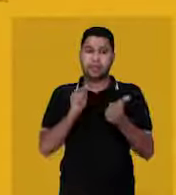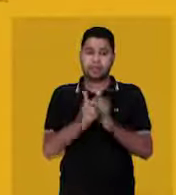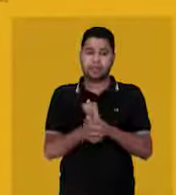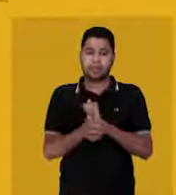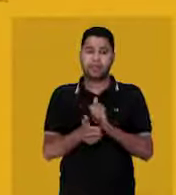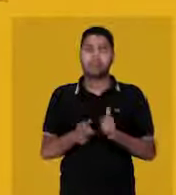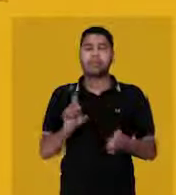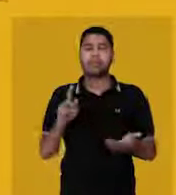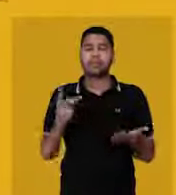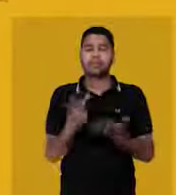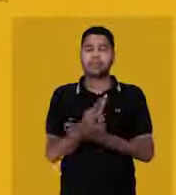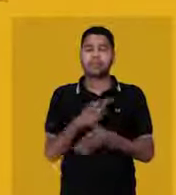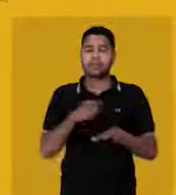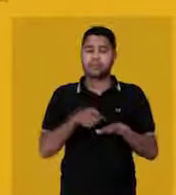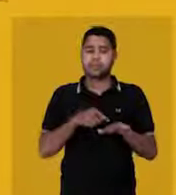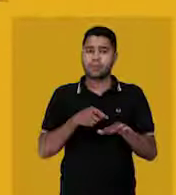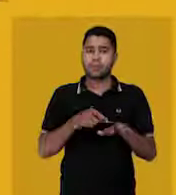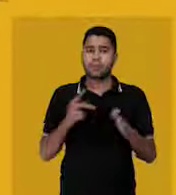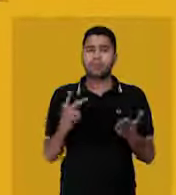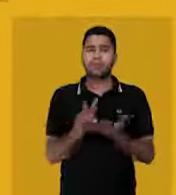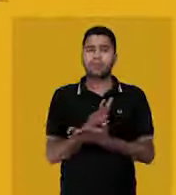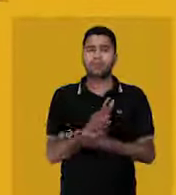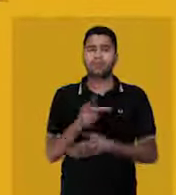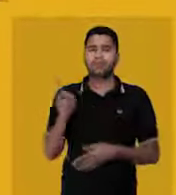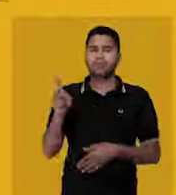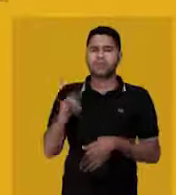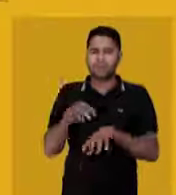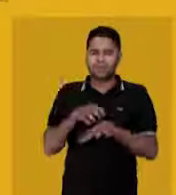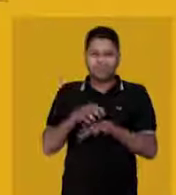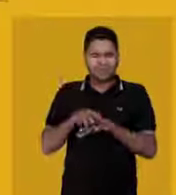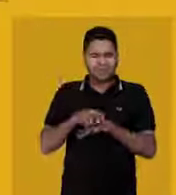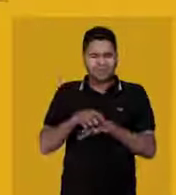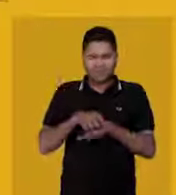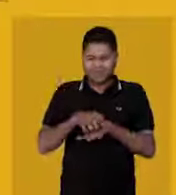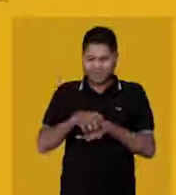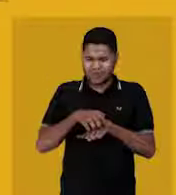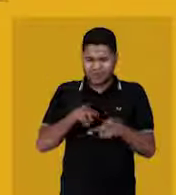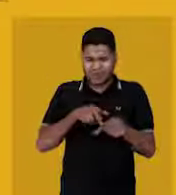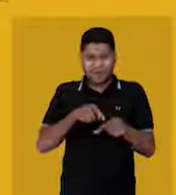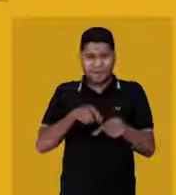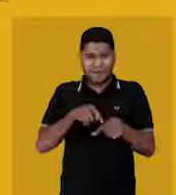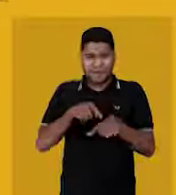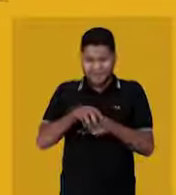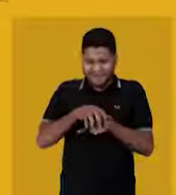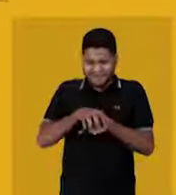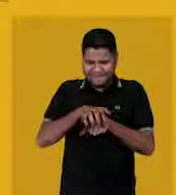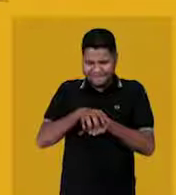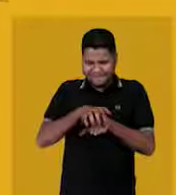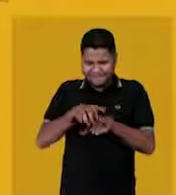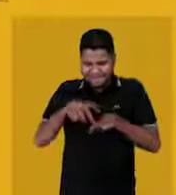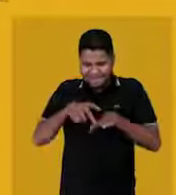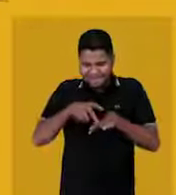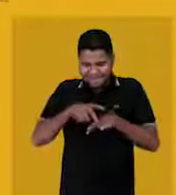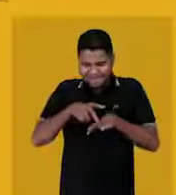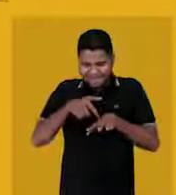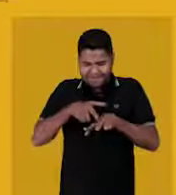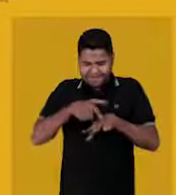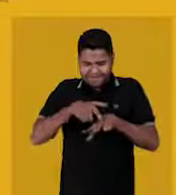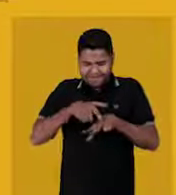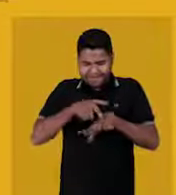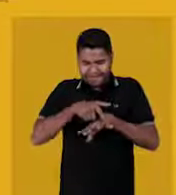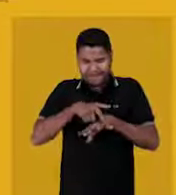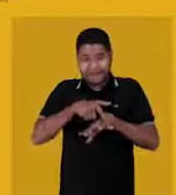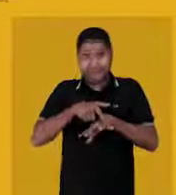doença que acomete os pés, causando um prurido, uma coceira intensa entre os dedos, e pode acontecer